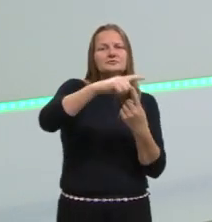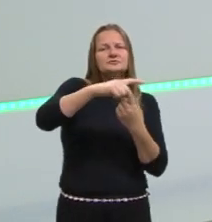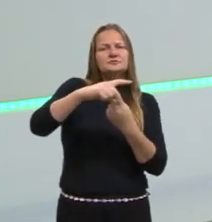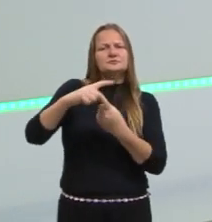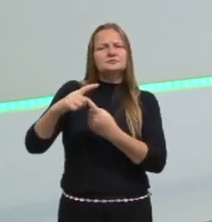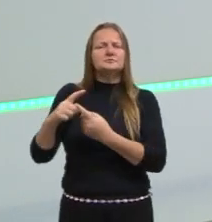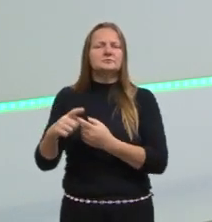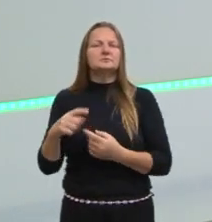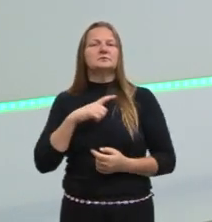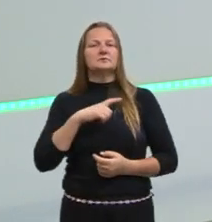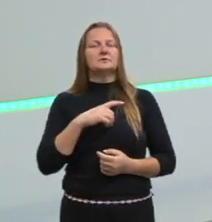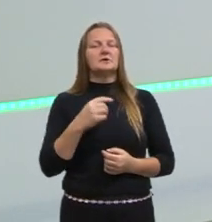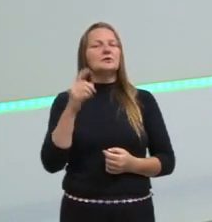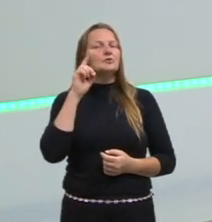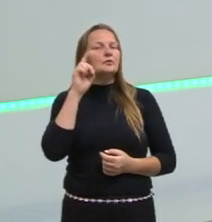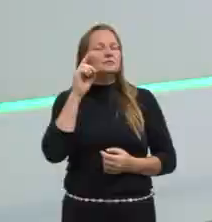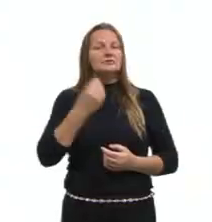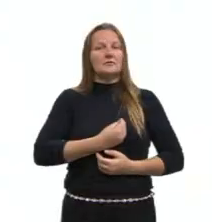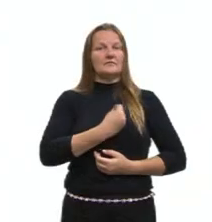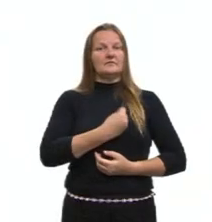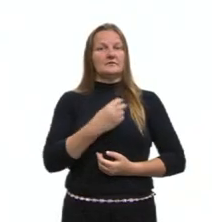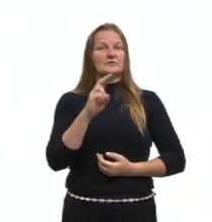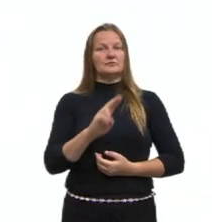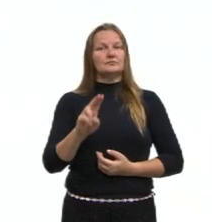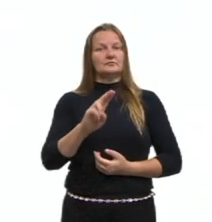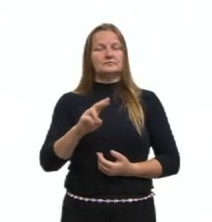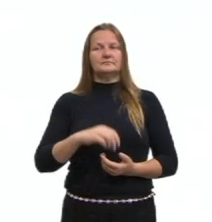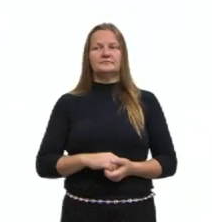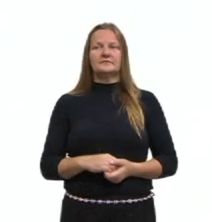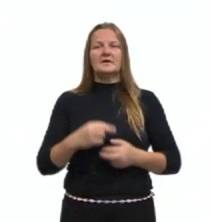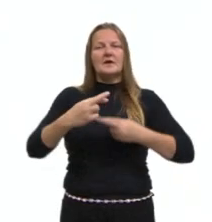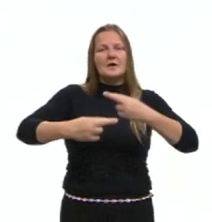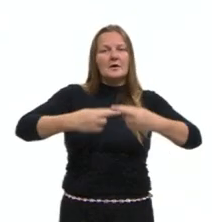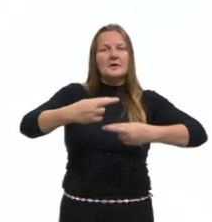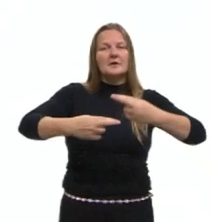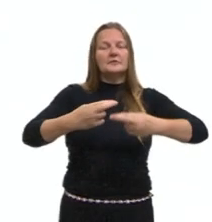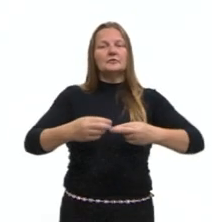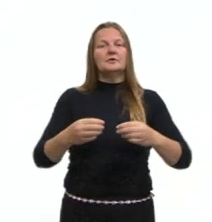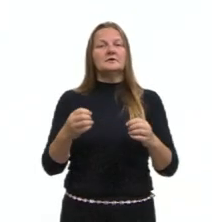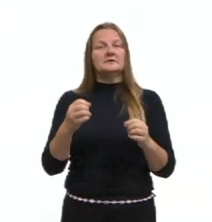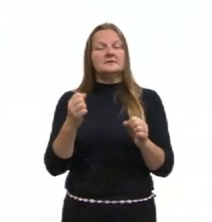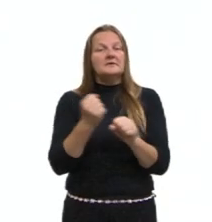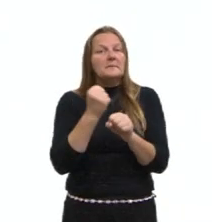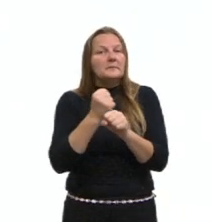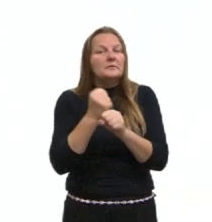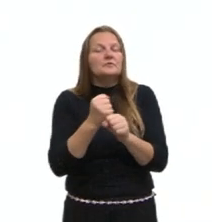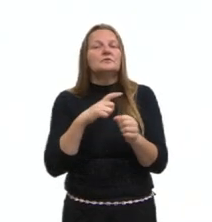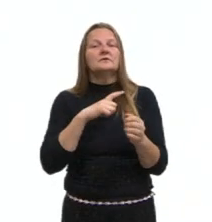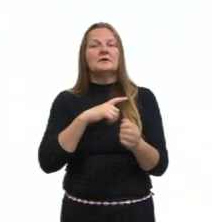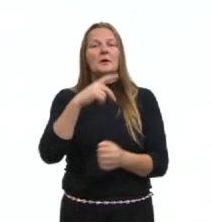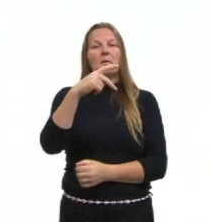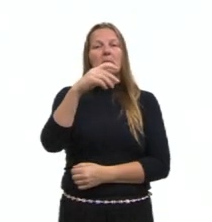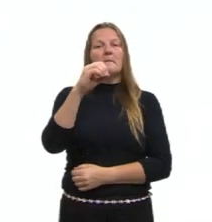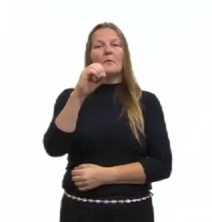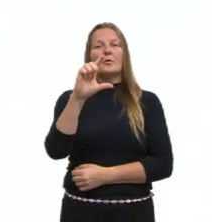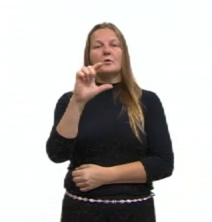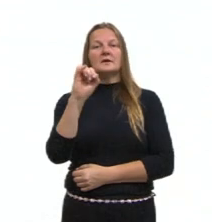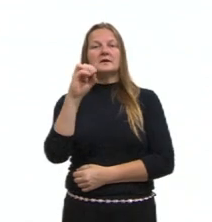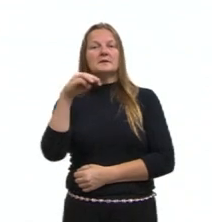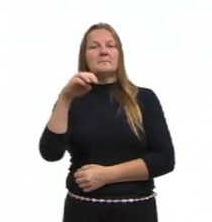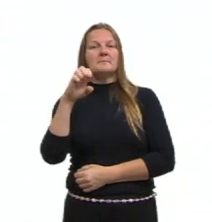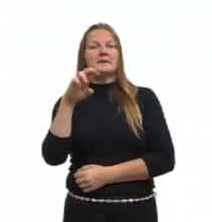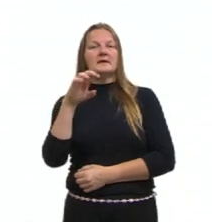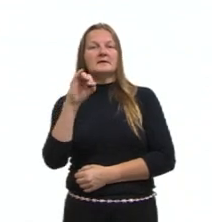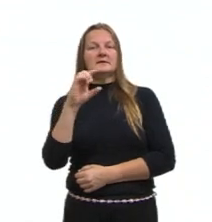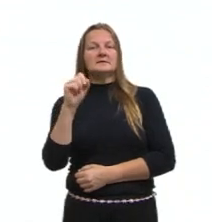polímeros no dia a dia as reações que produzem os polímeros é a polimerização é uma